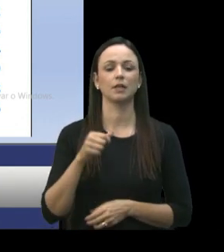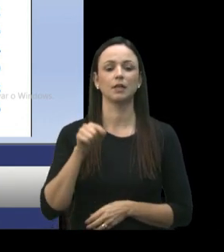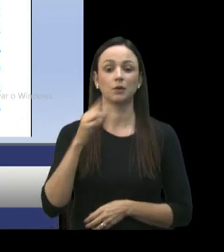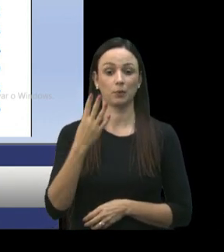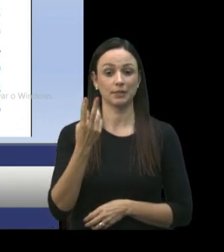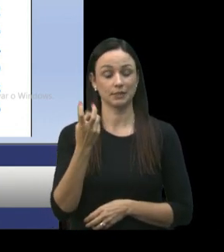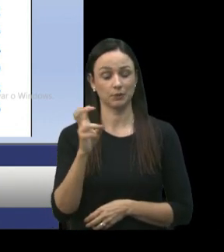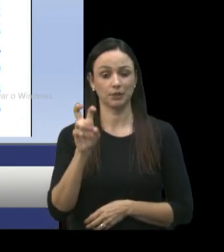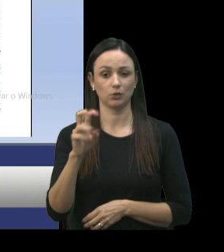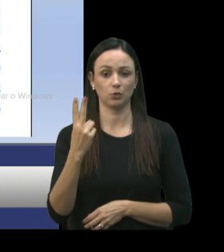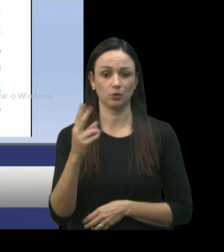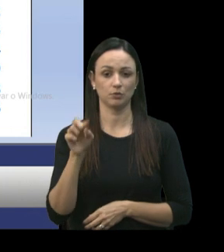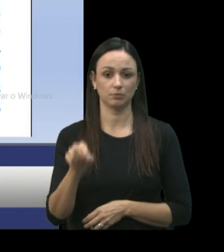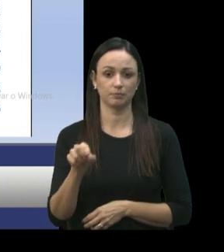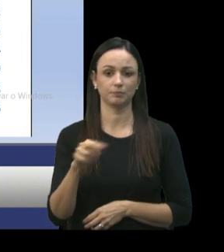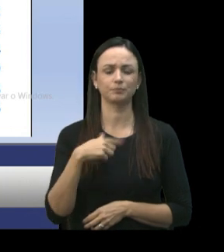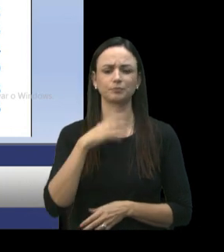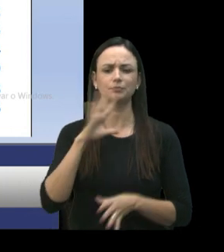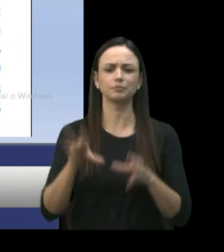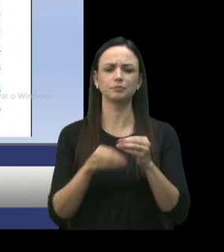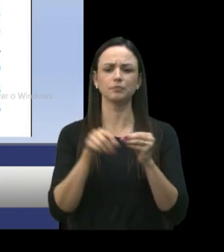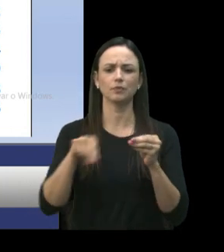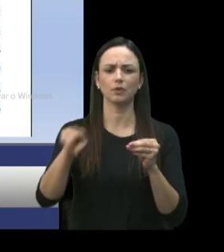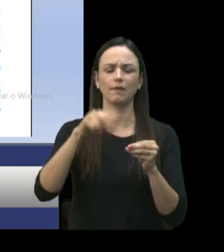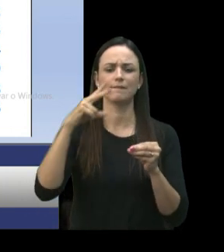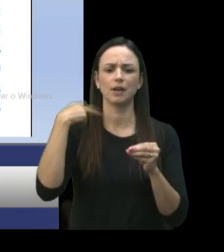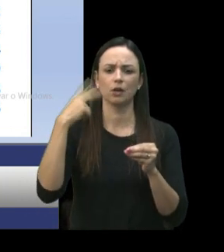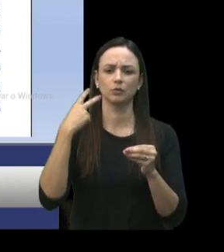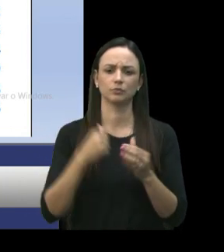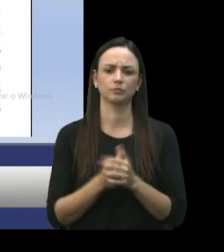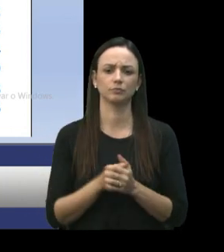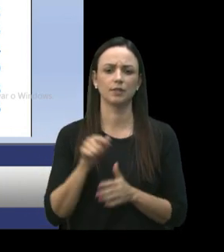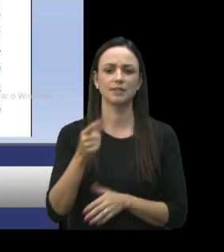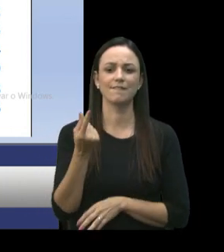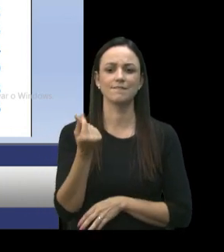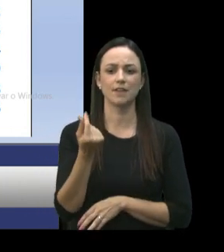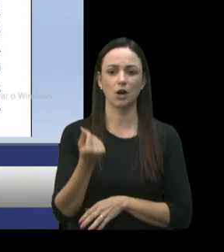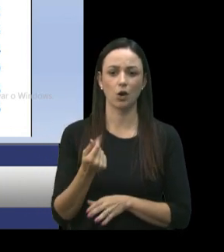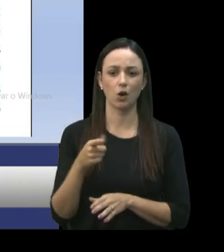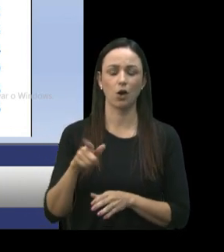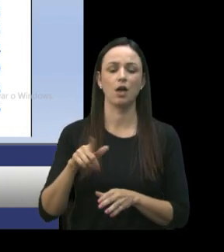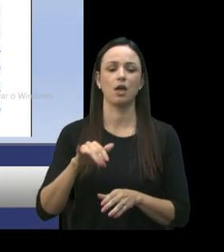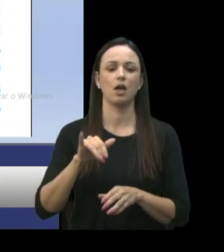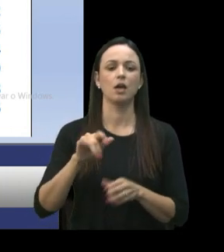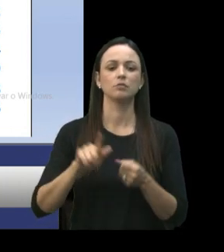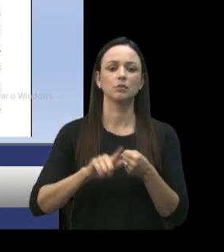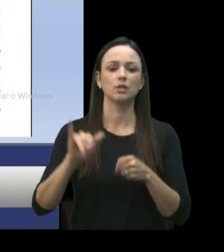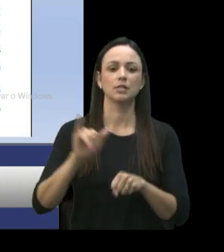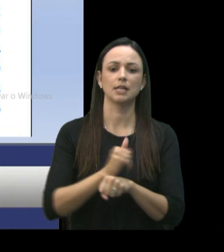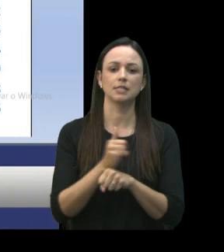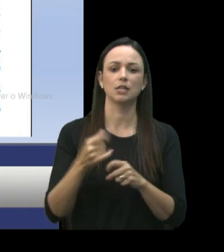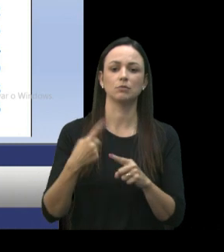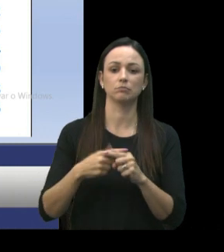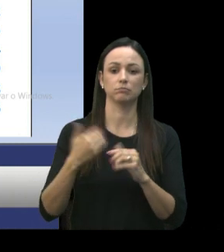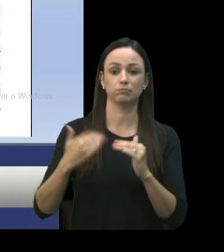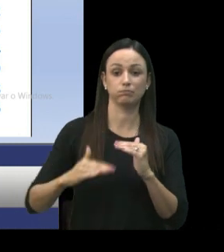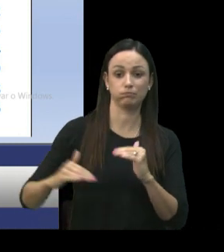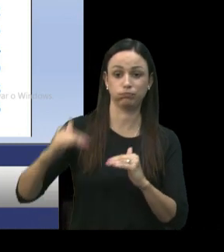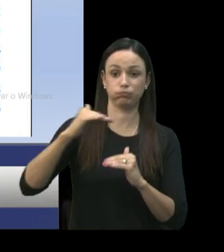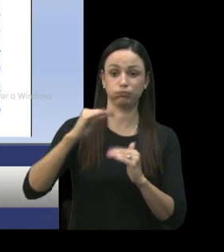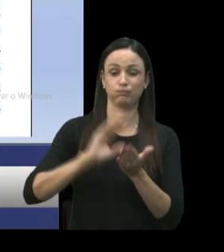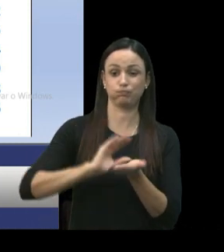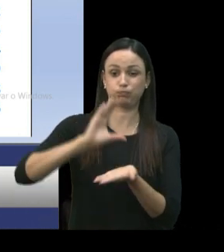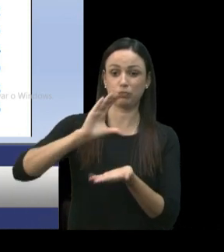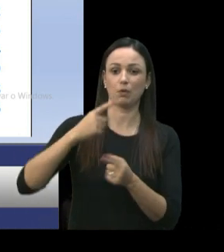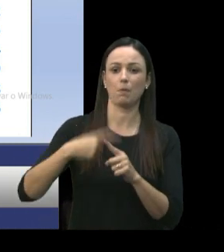R$5.452.000. Faço só um adendo aqui aos novos vereadores. Esse valor da gestão estratégica está elevado, porque a